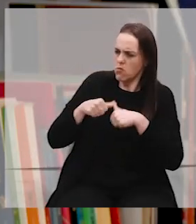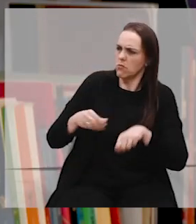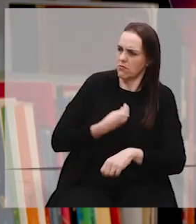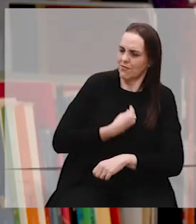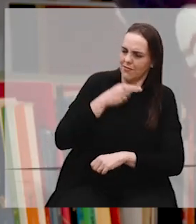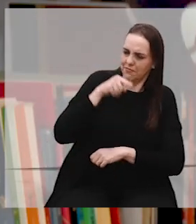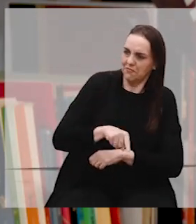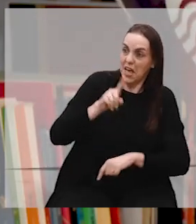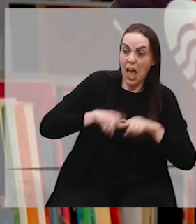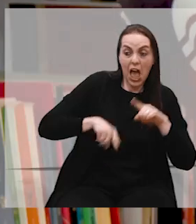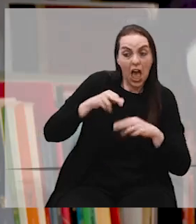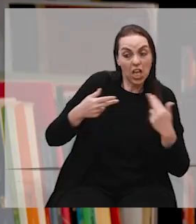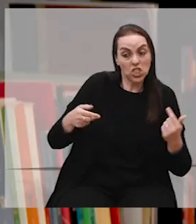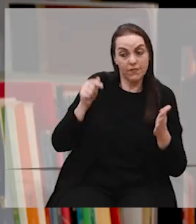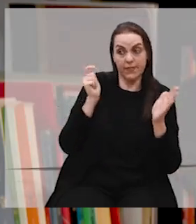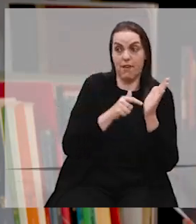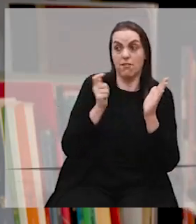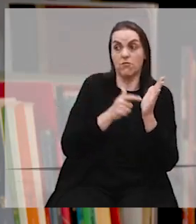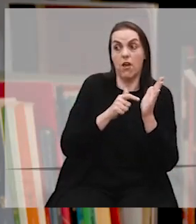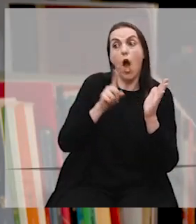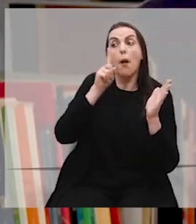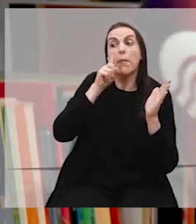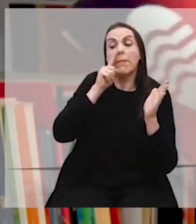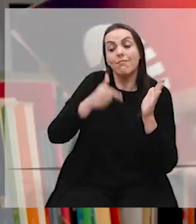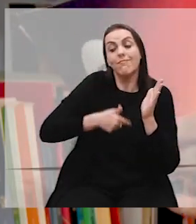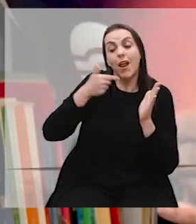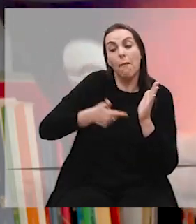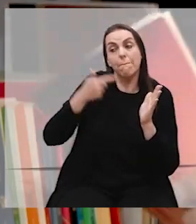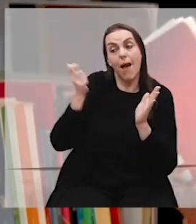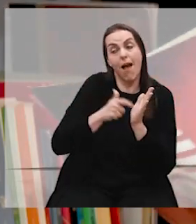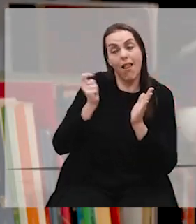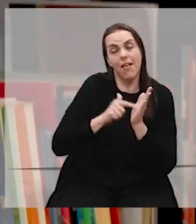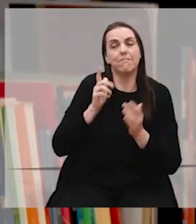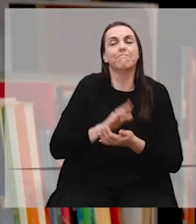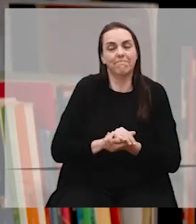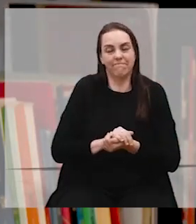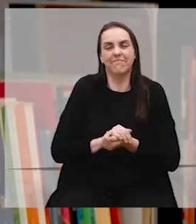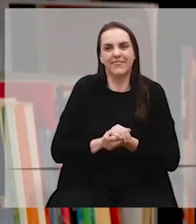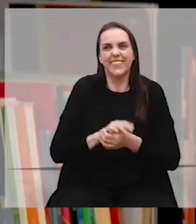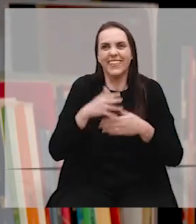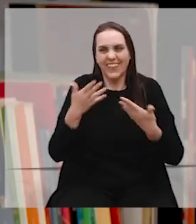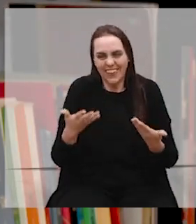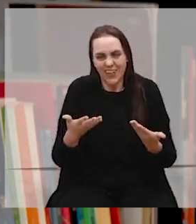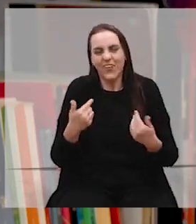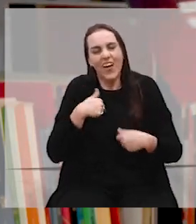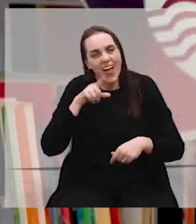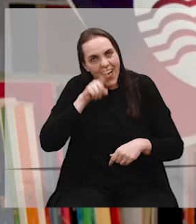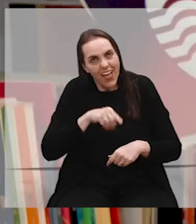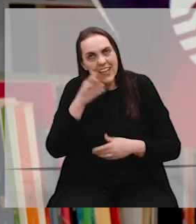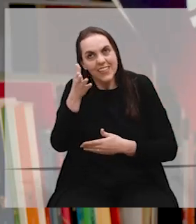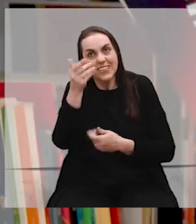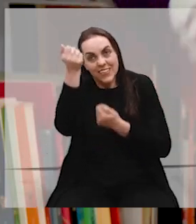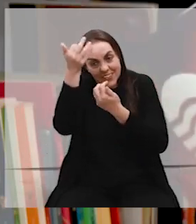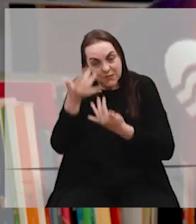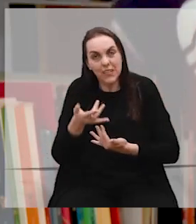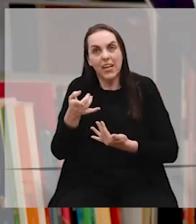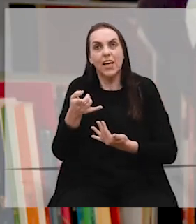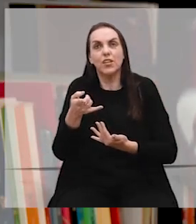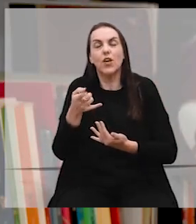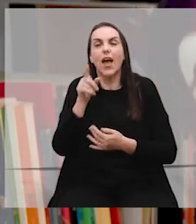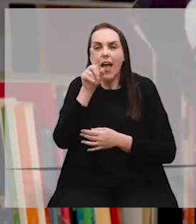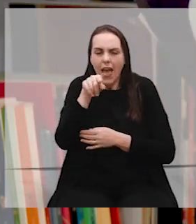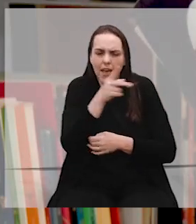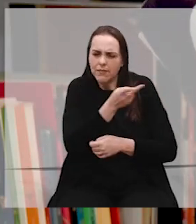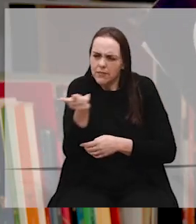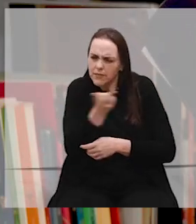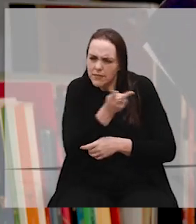eu estive nessa atividade aqui, minha mãe trabalha nessa atividade, né? Então é isso que o Roger também falou,